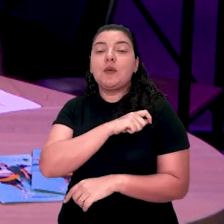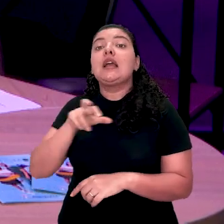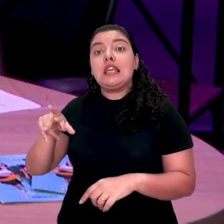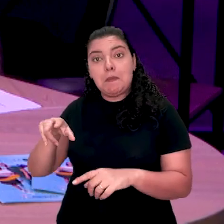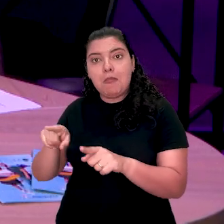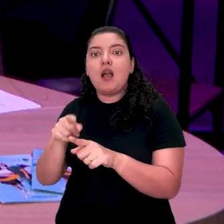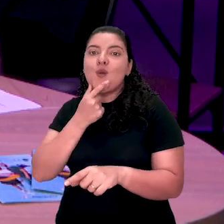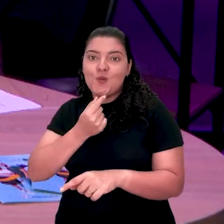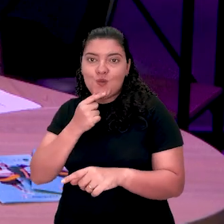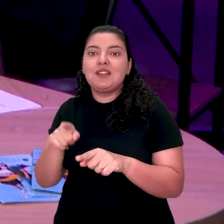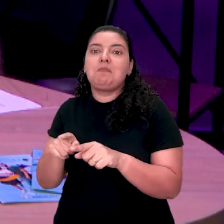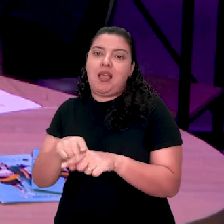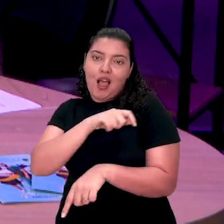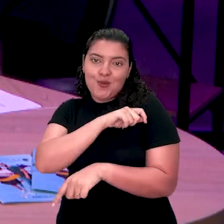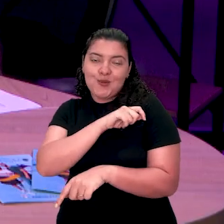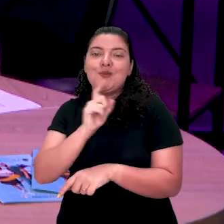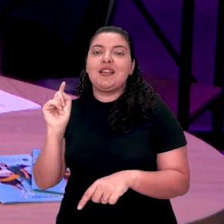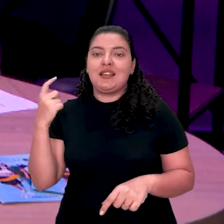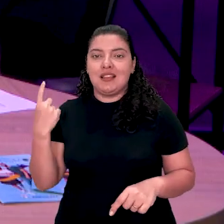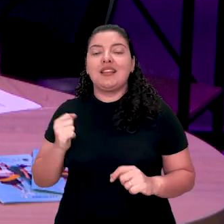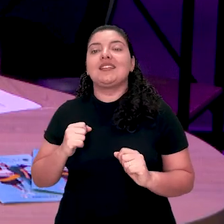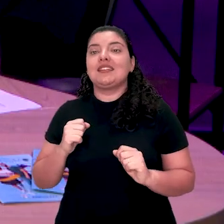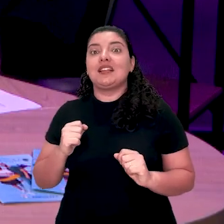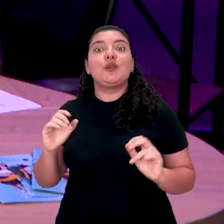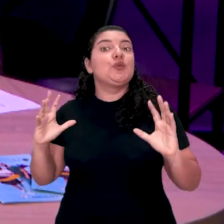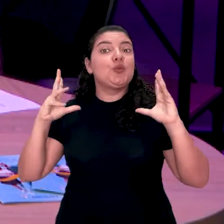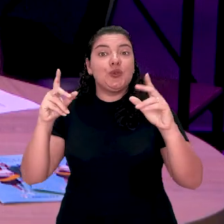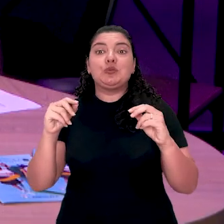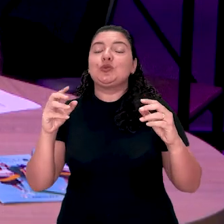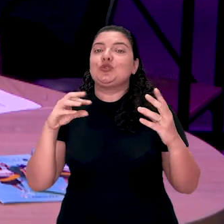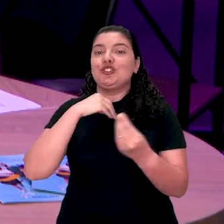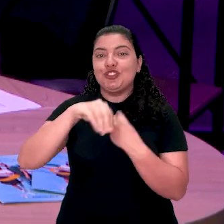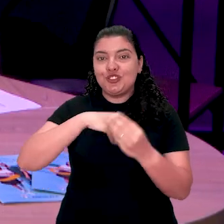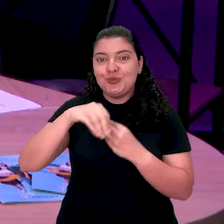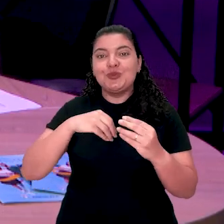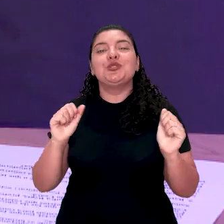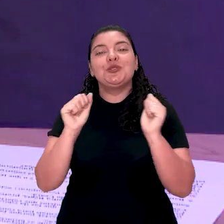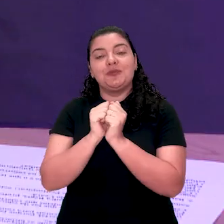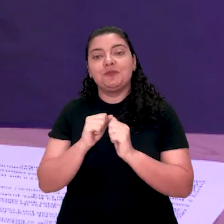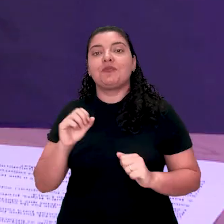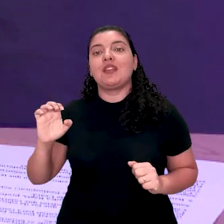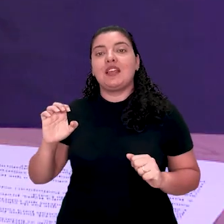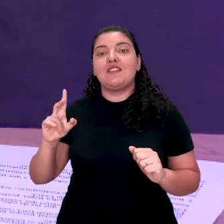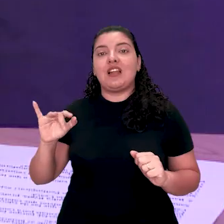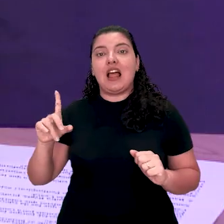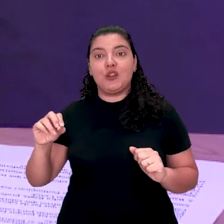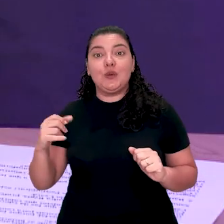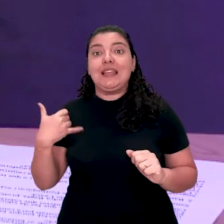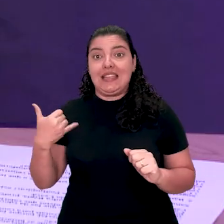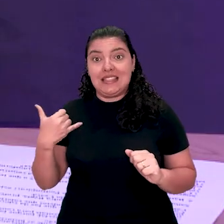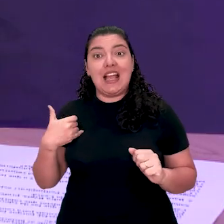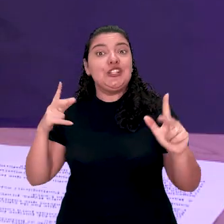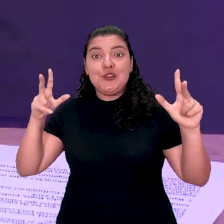como meu aluno. Né? E assim, foi um todo mundo junto. Tudo junto e misturado. E o Everardo, que é seu filho, tem a mesma idade do meu